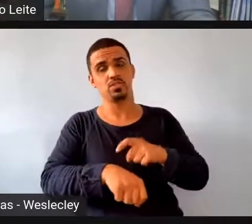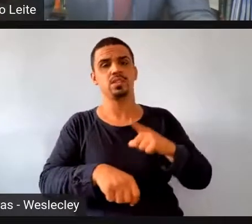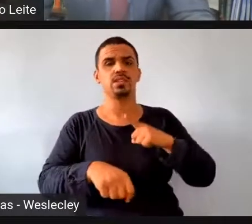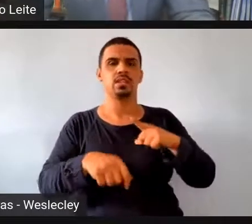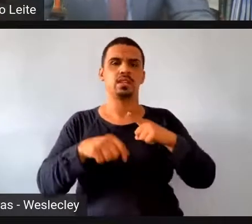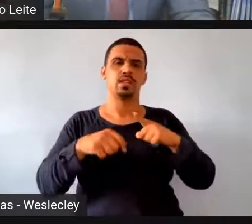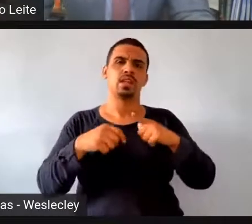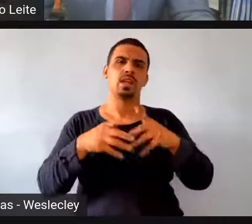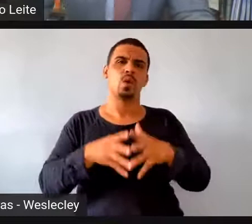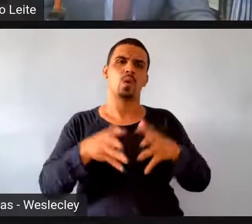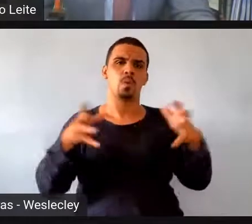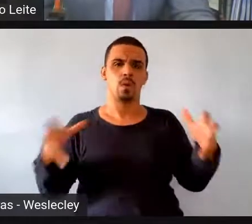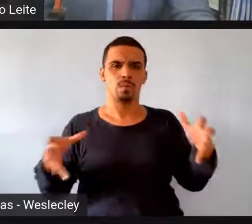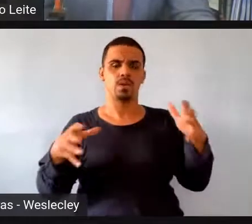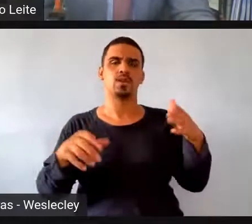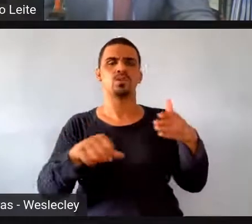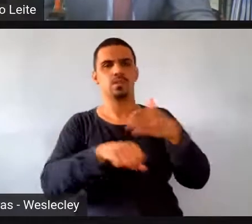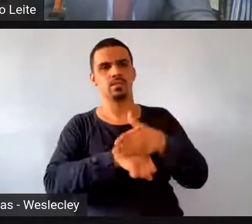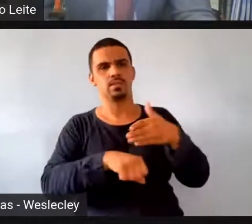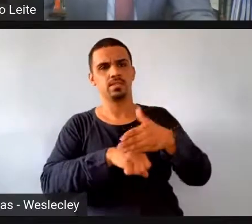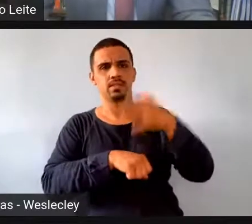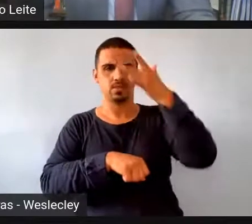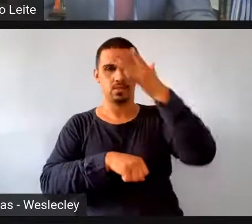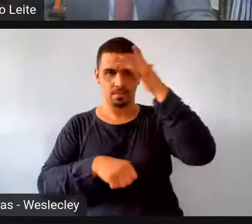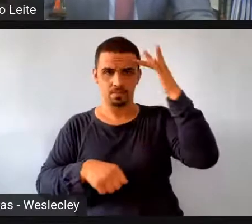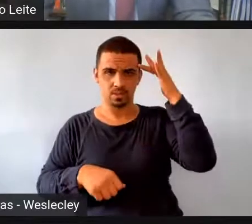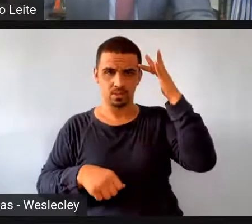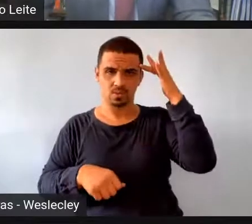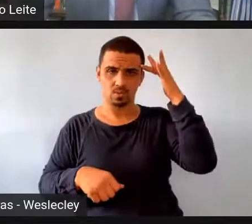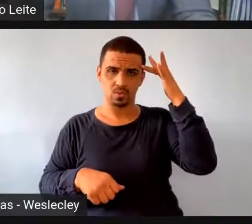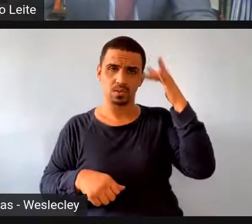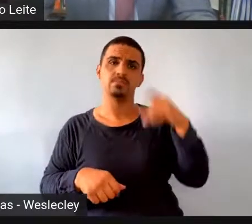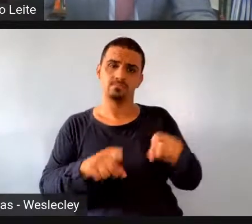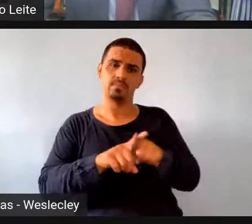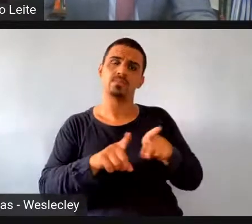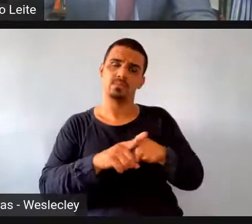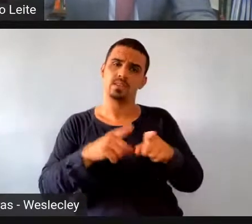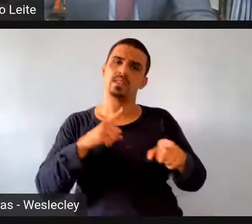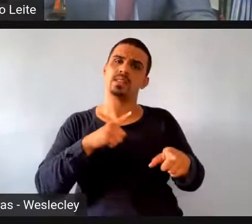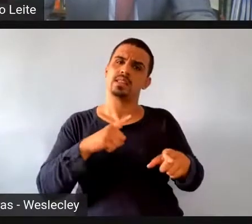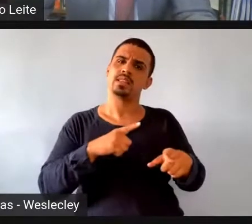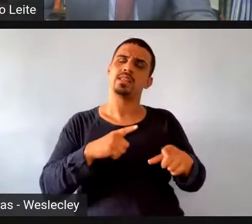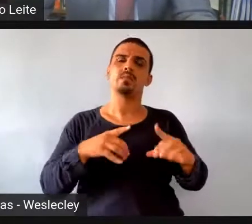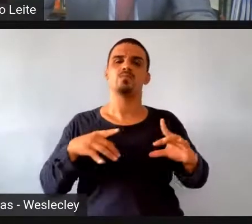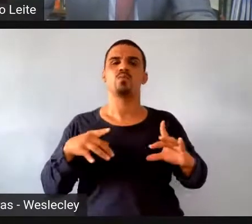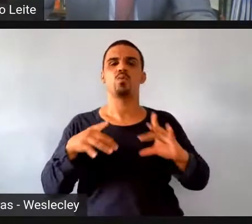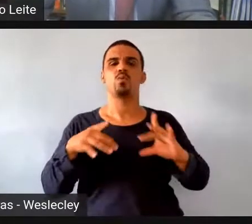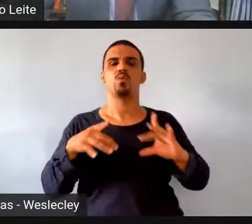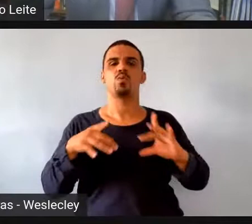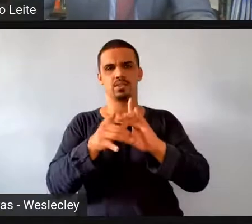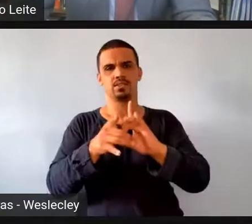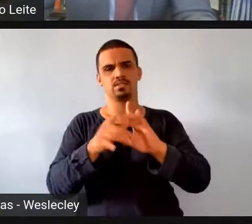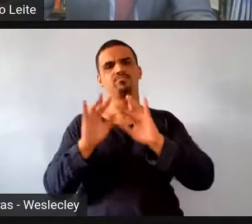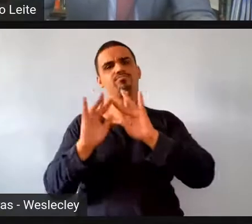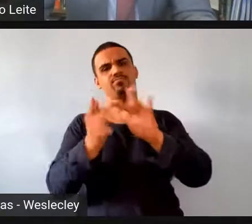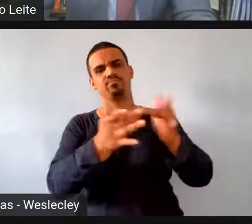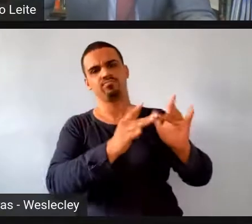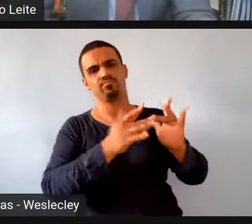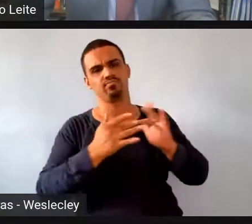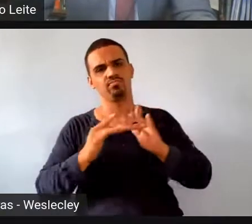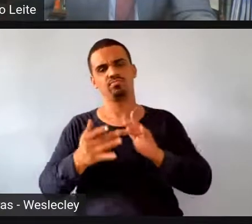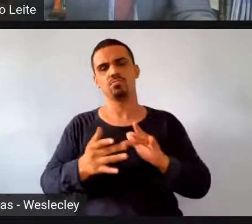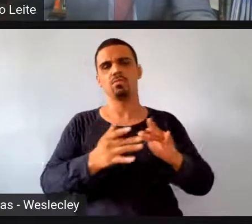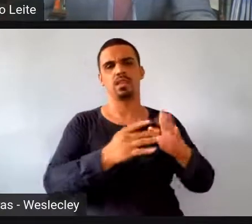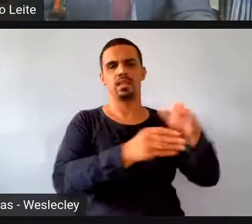da participação do eleitor, há também uma maior conexão, né, entre o eleitorado e os